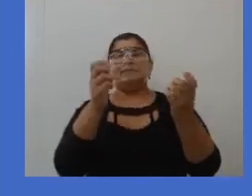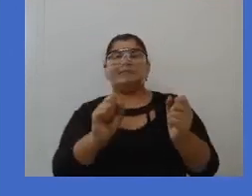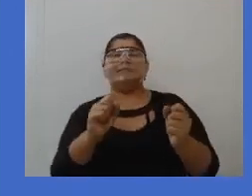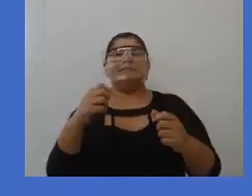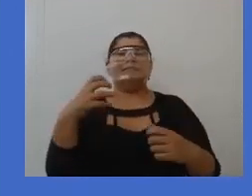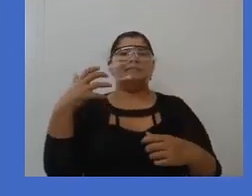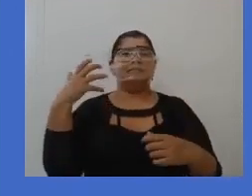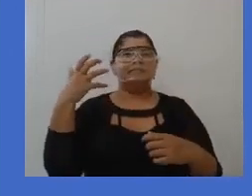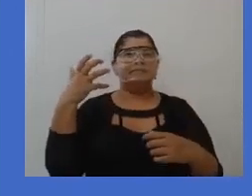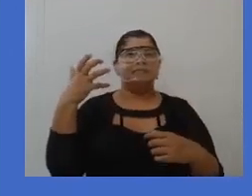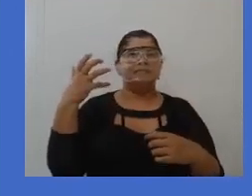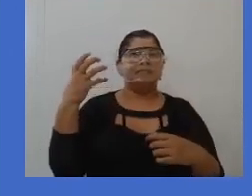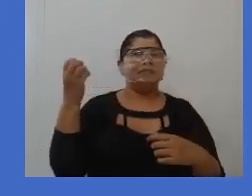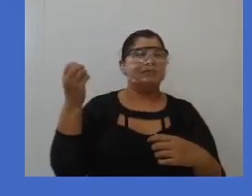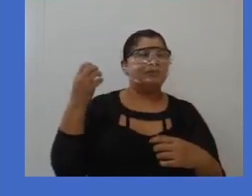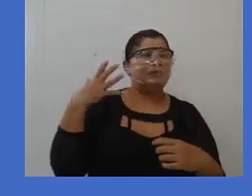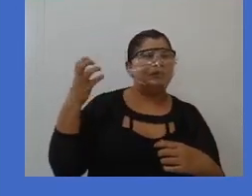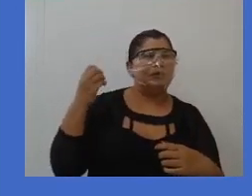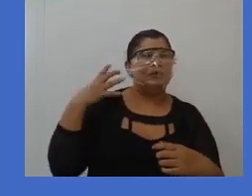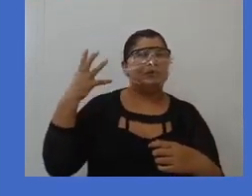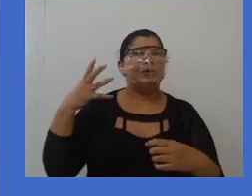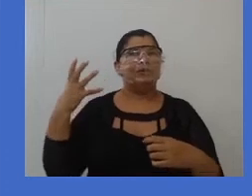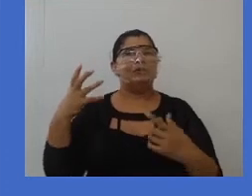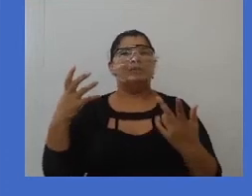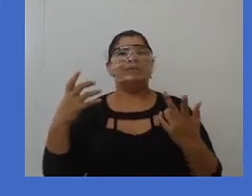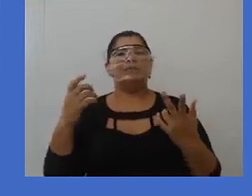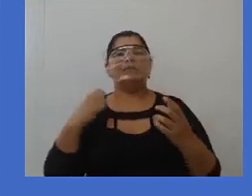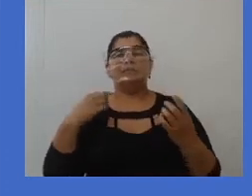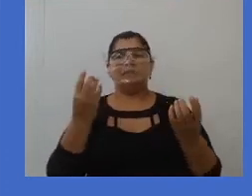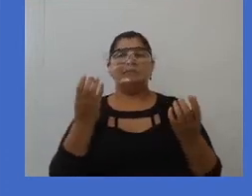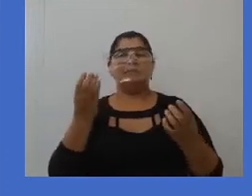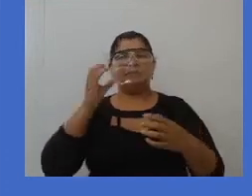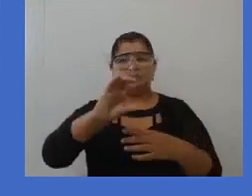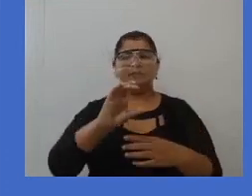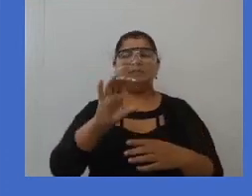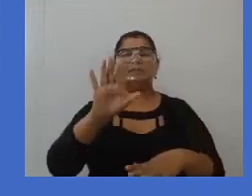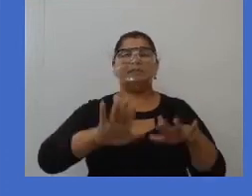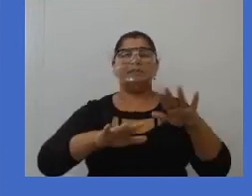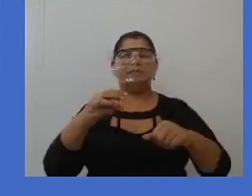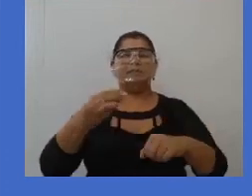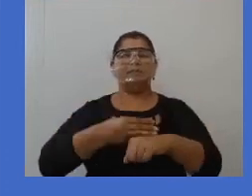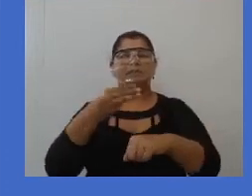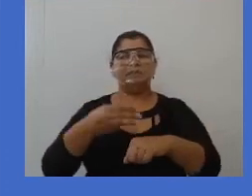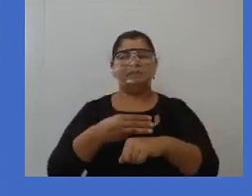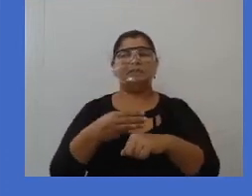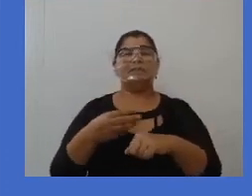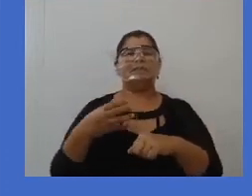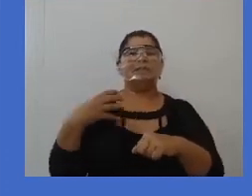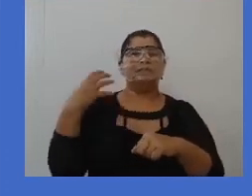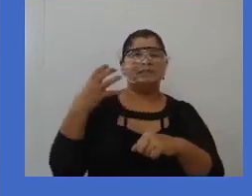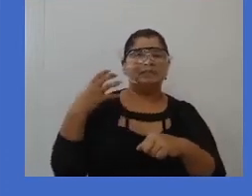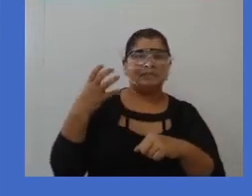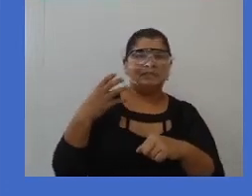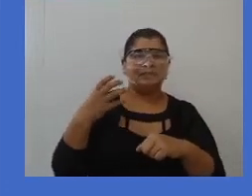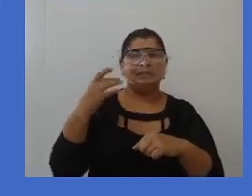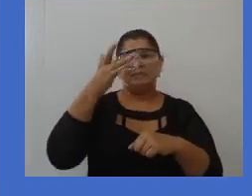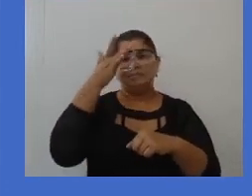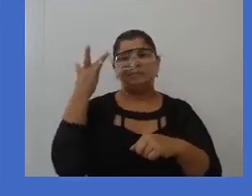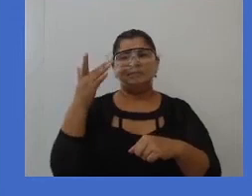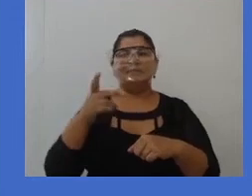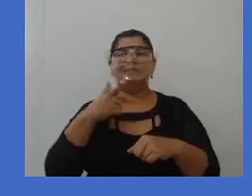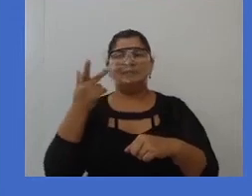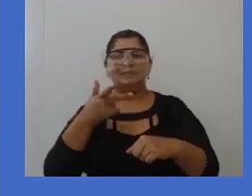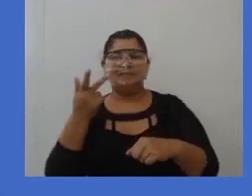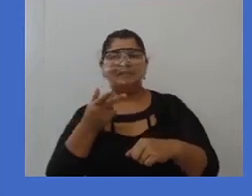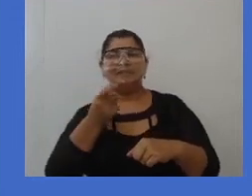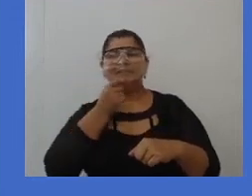som. Pode ser um som. Existem algumas postagens no WhatsApp, você recebe um sonzinho, uma fala de alguém